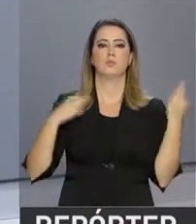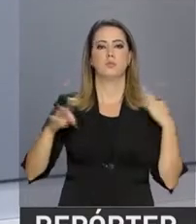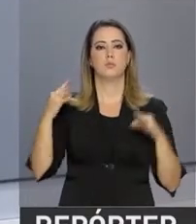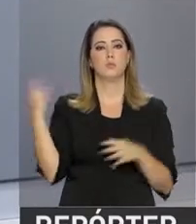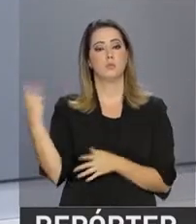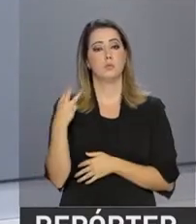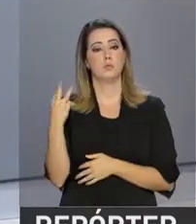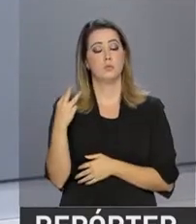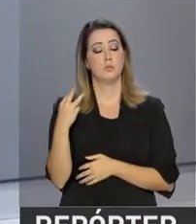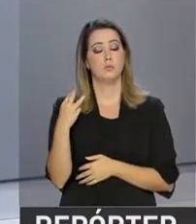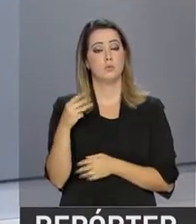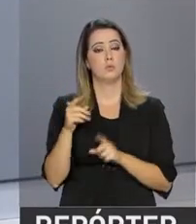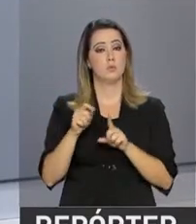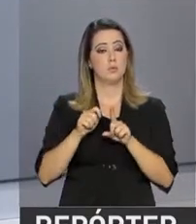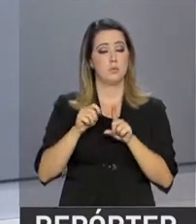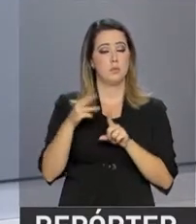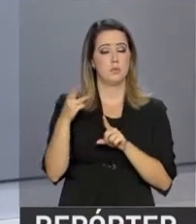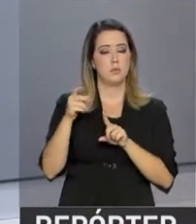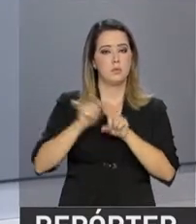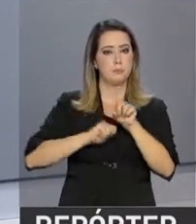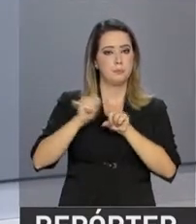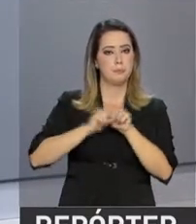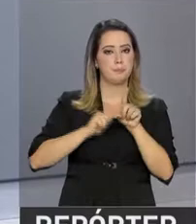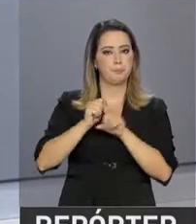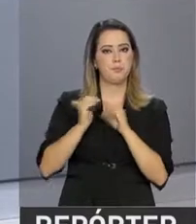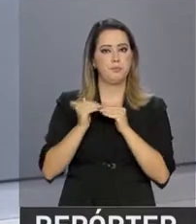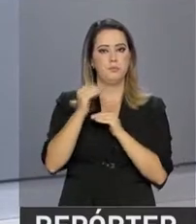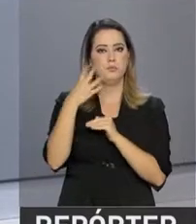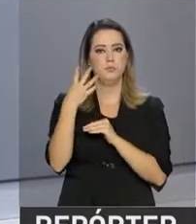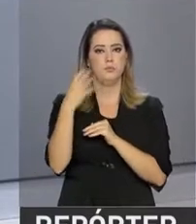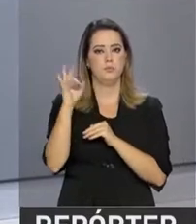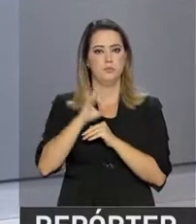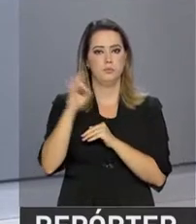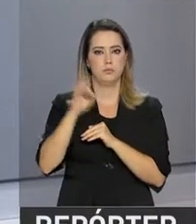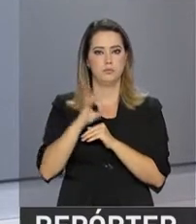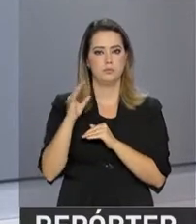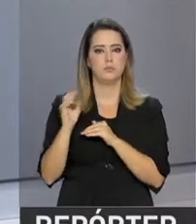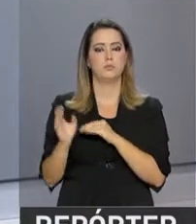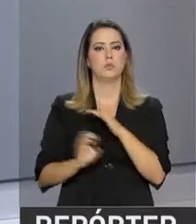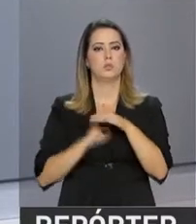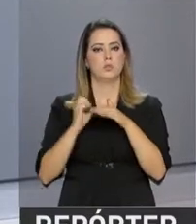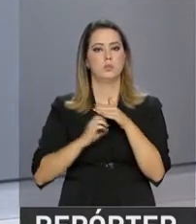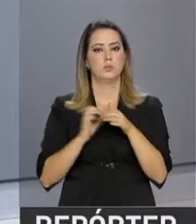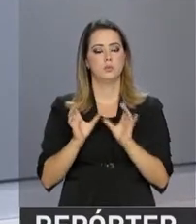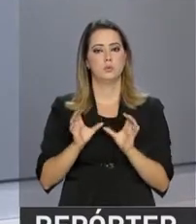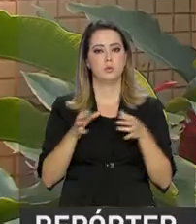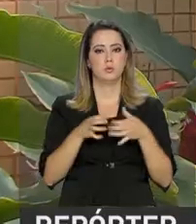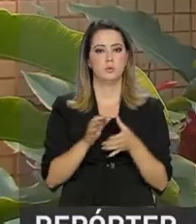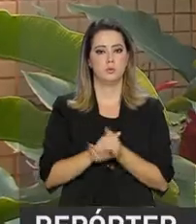trimestre deste ano, houve um aumento de 4% no faturamento médio das empresas do setor.